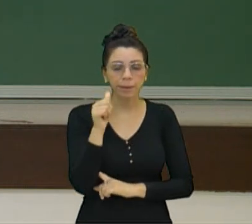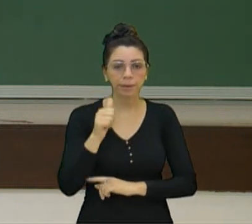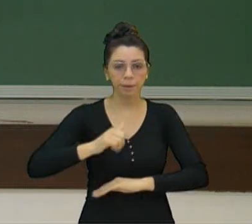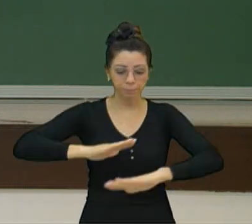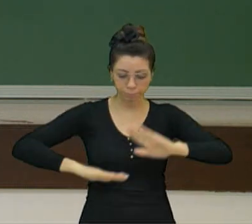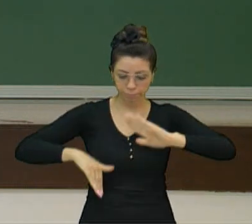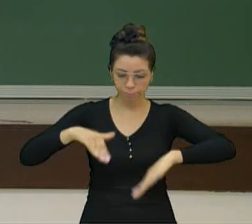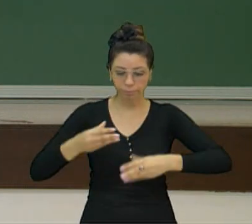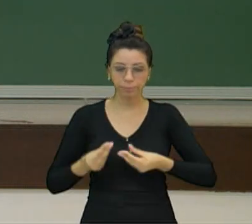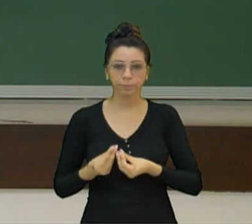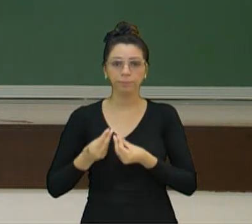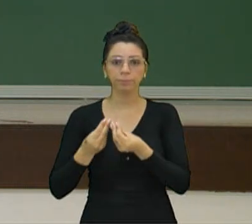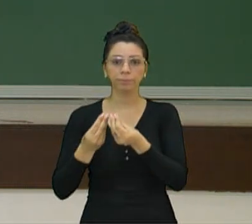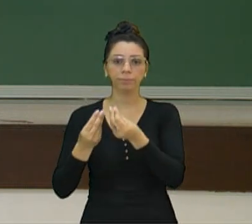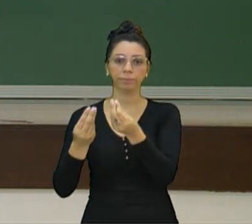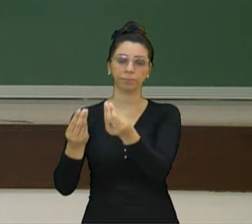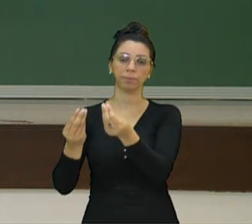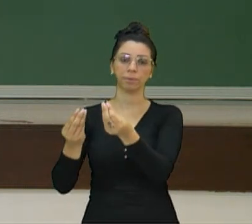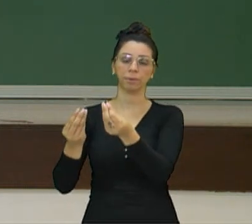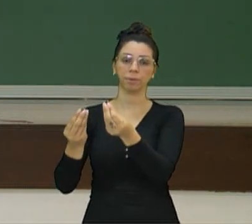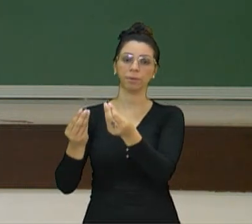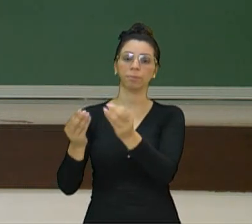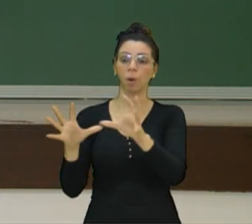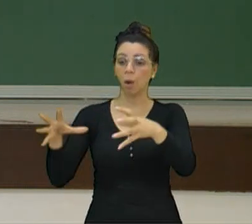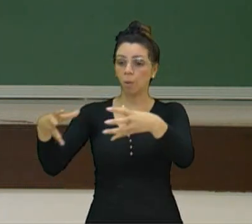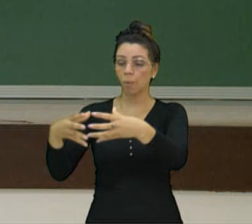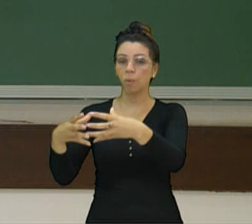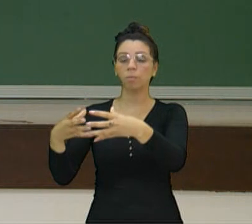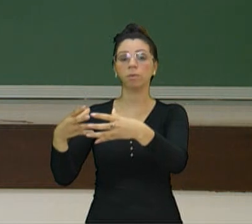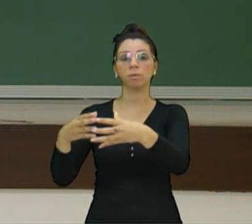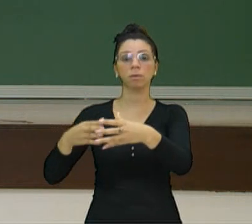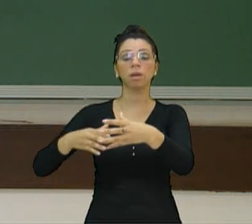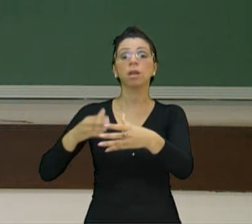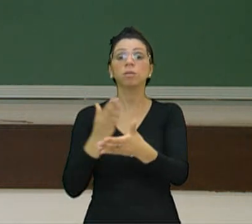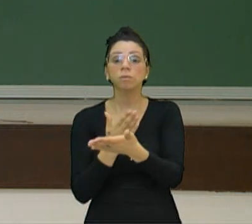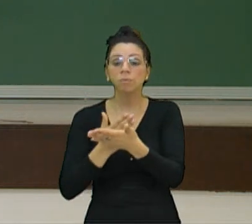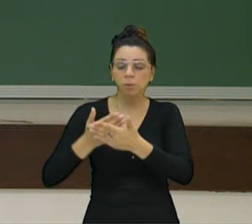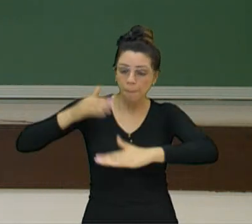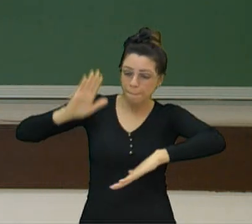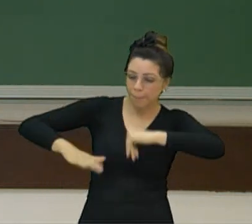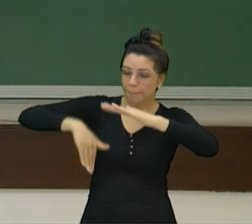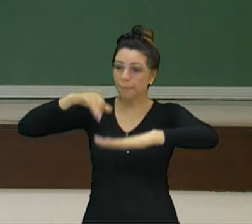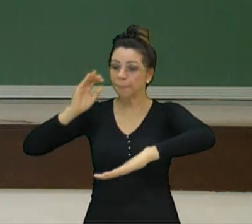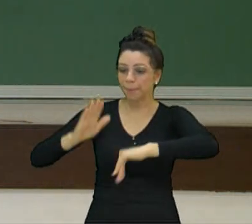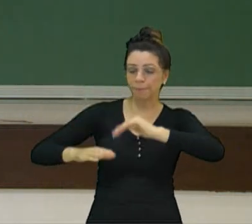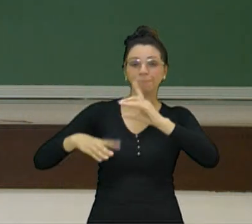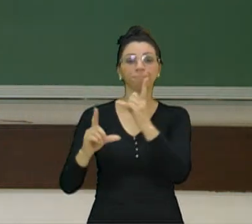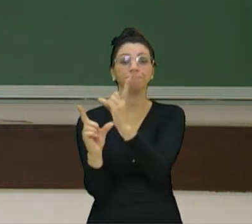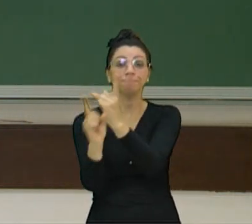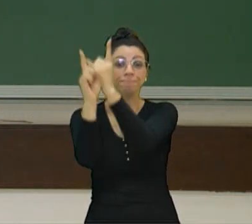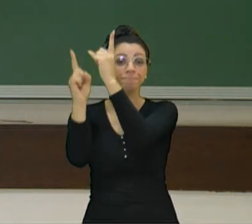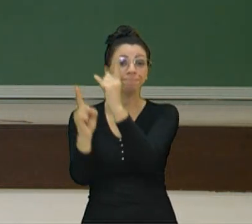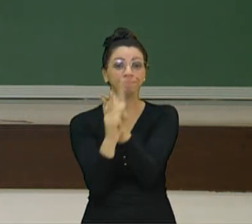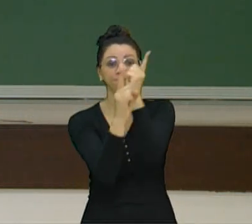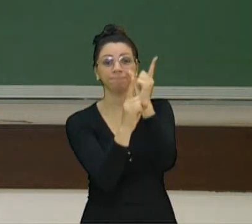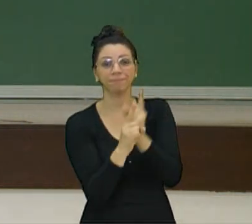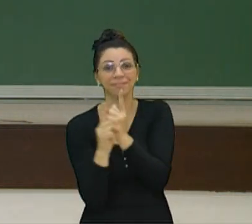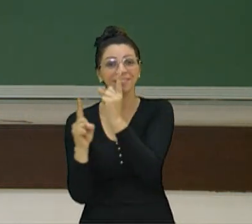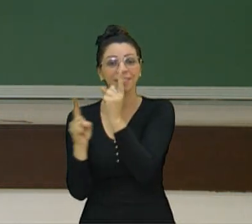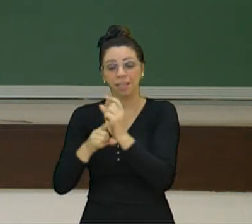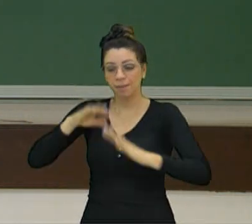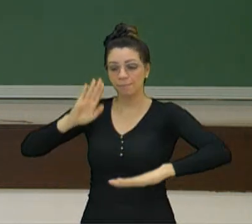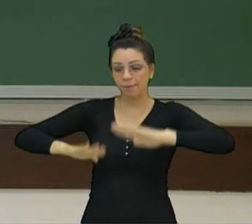e levou para sua comunidade, onde eles descobriram os sons que poderiam ser produzidos com esse instrumento, começaram a produzir